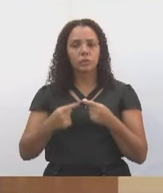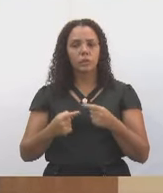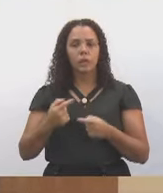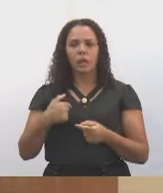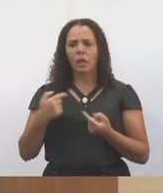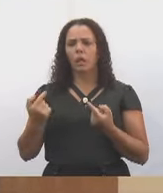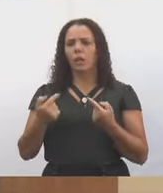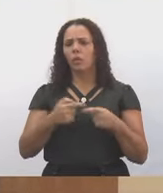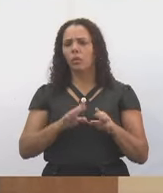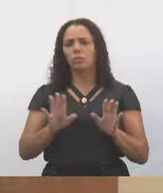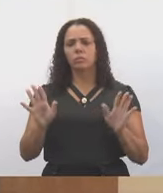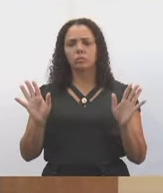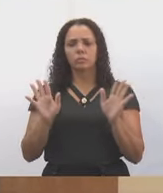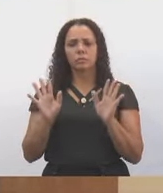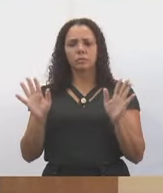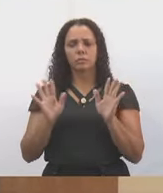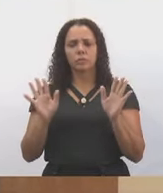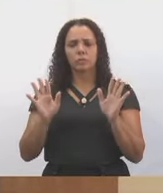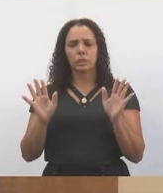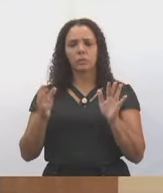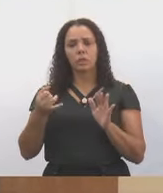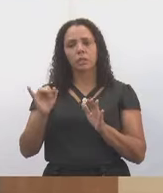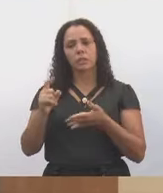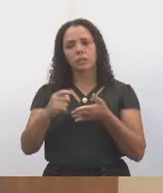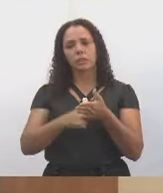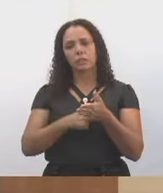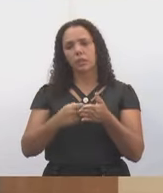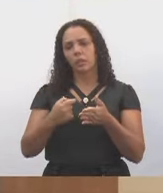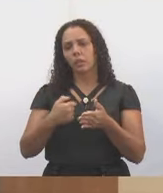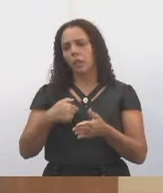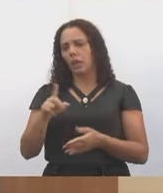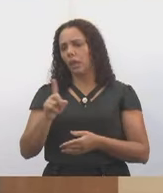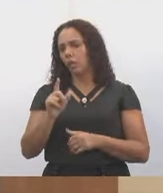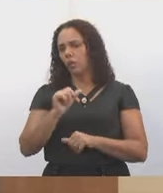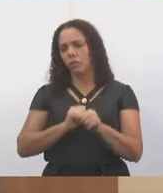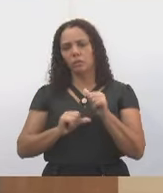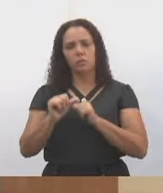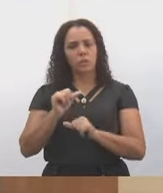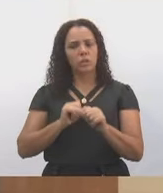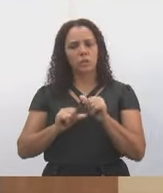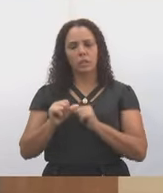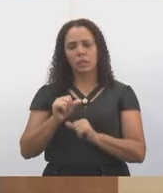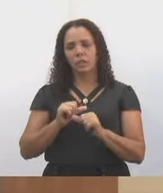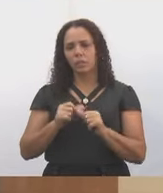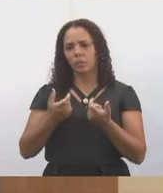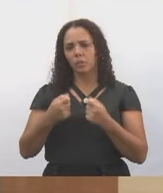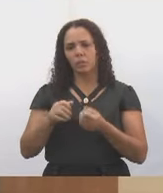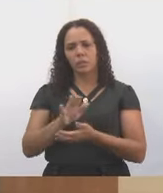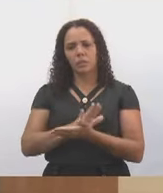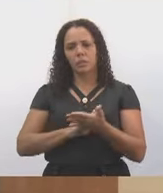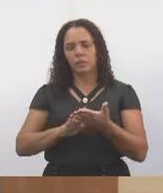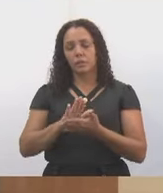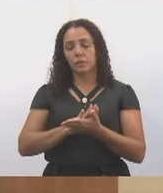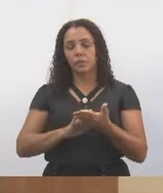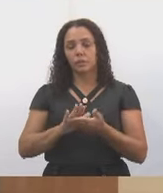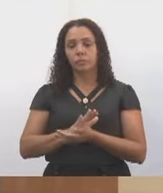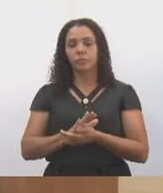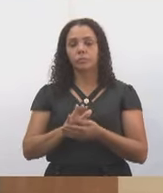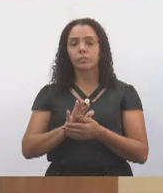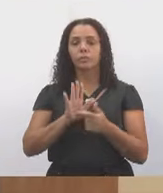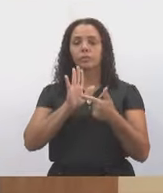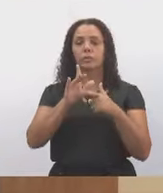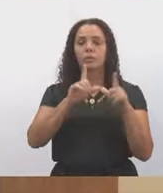não tenho nada a ver com esse debate Mas se me questiona eu falo Eu não mudaria esse documento eu acho que não há necessidade vamos ao slide